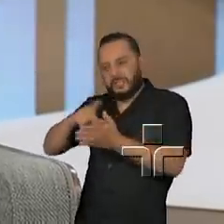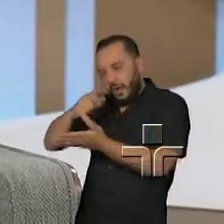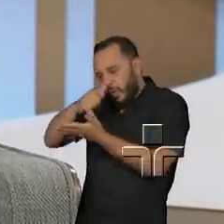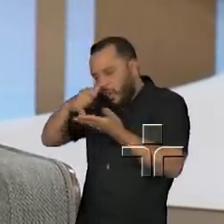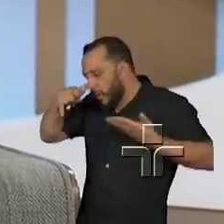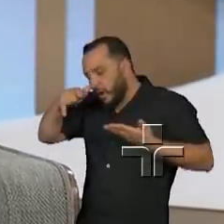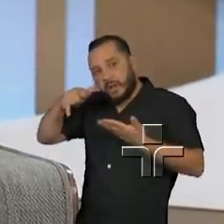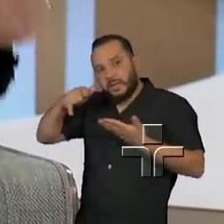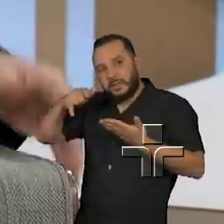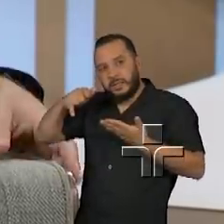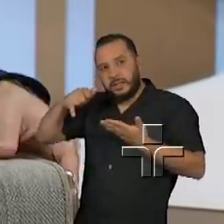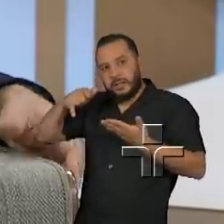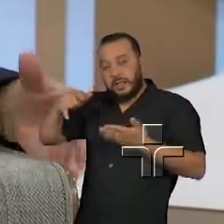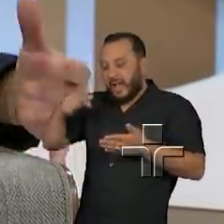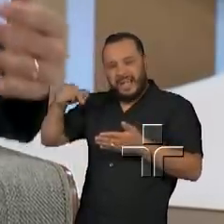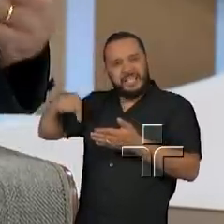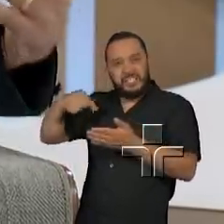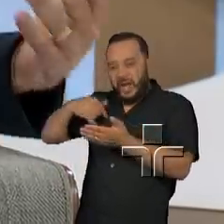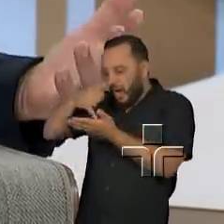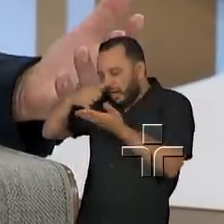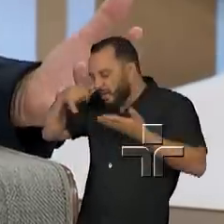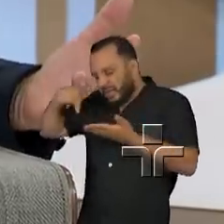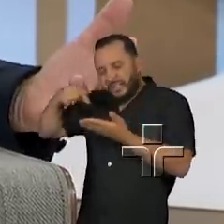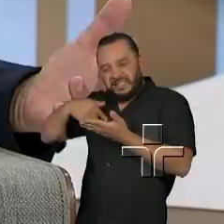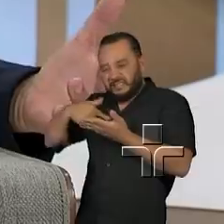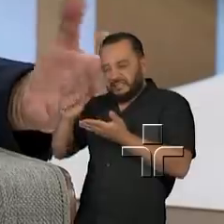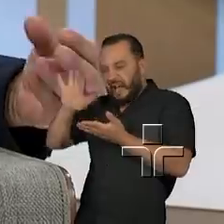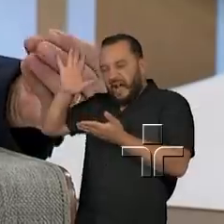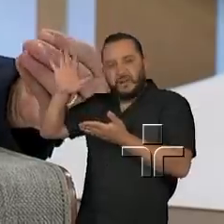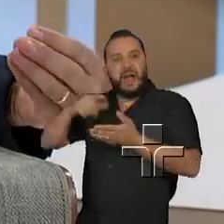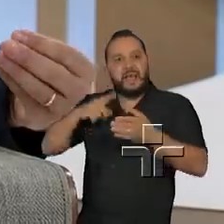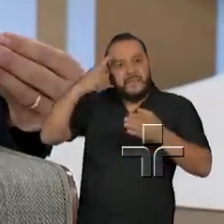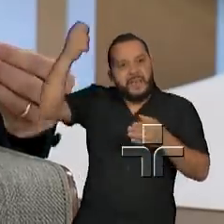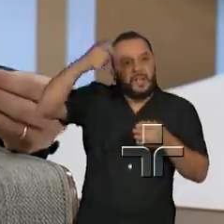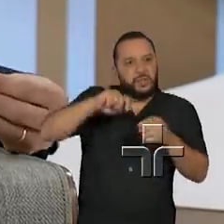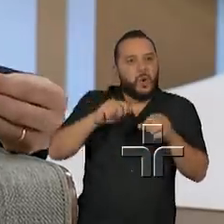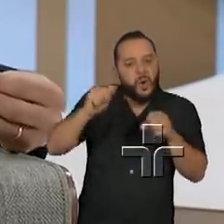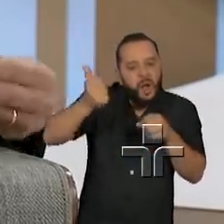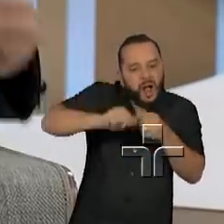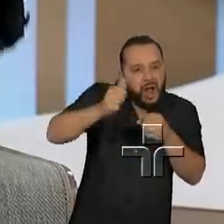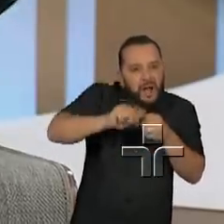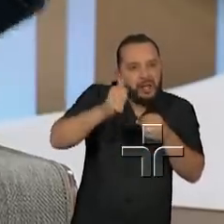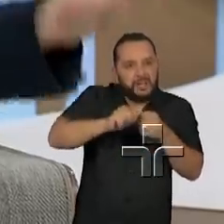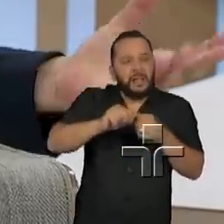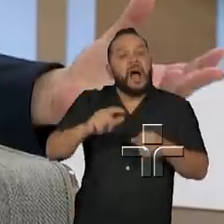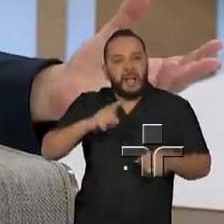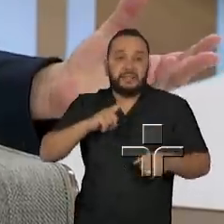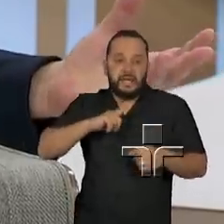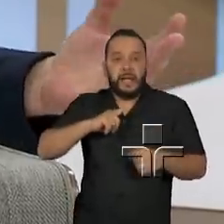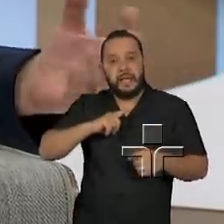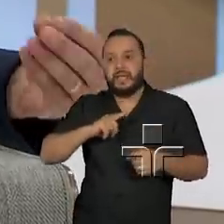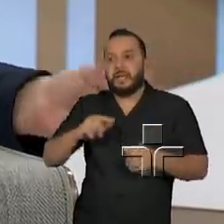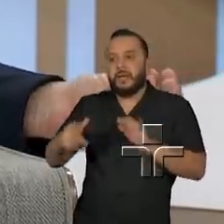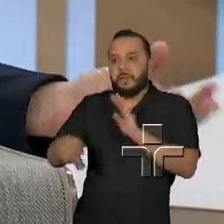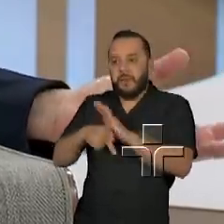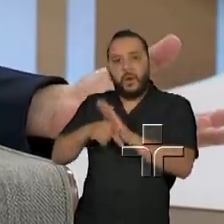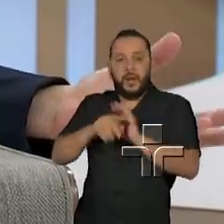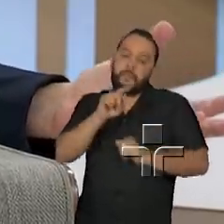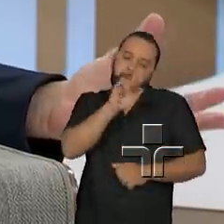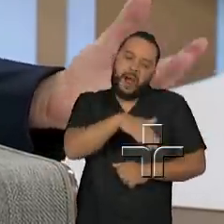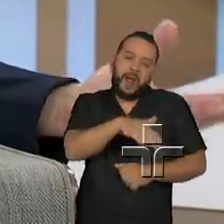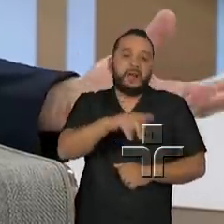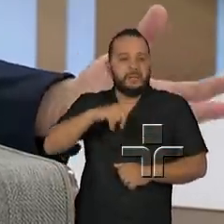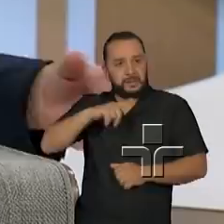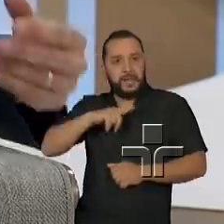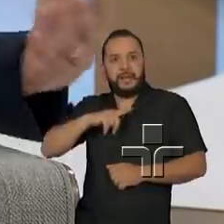cerceamento se inventou o crack. Então a gente precisa repensar essa questão. Não existe a droga do demônio e a droga de Deus. Nós tratamos o álcool